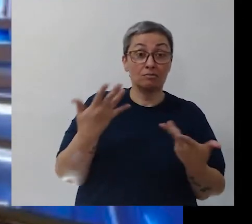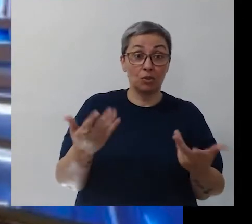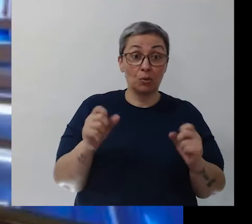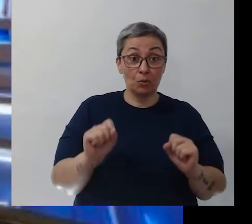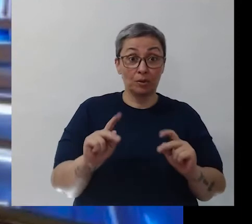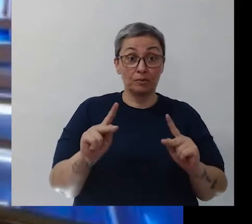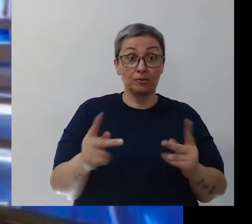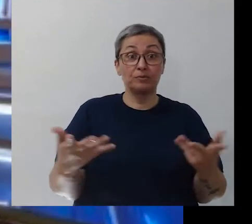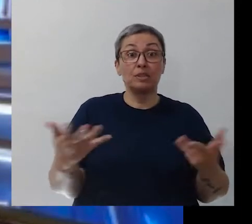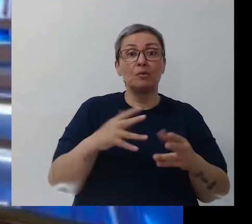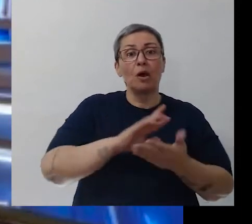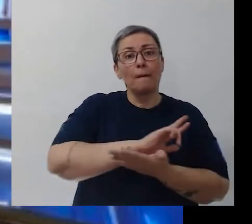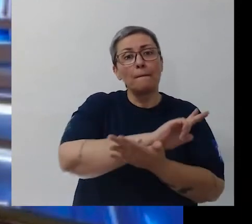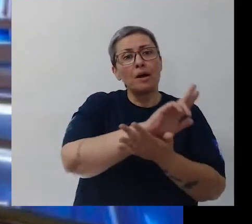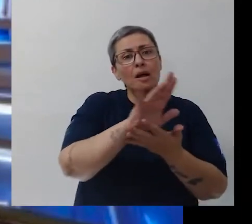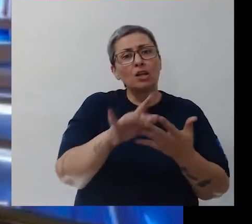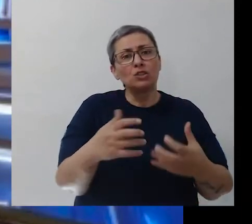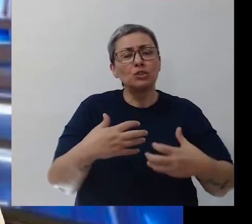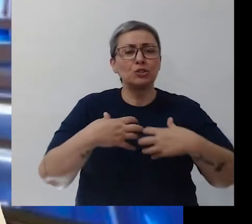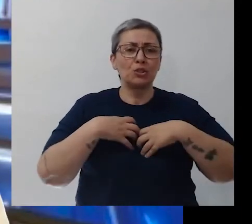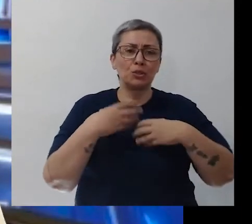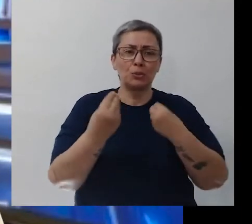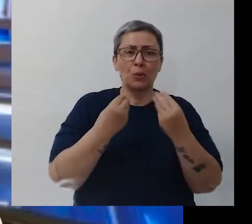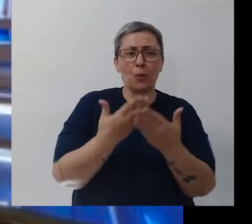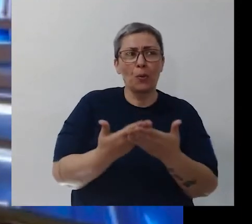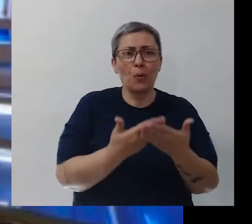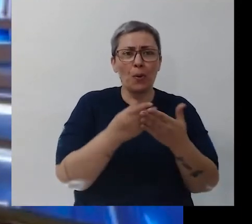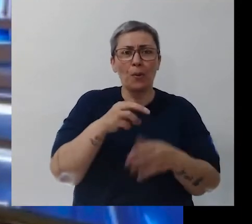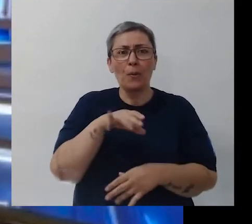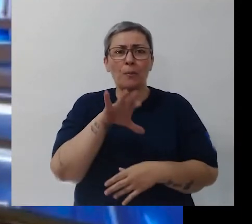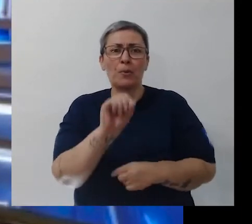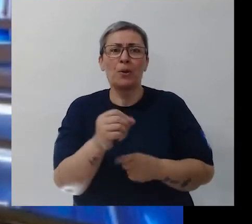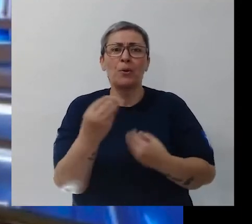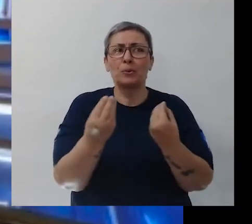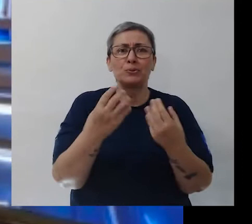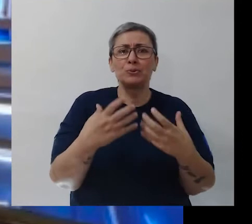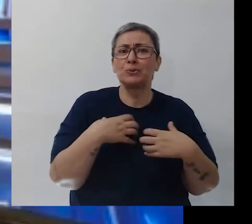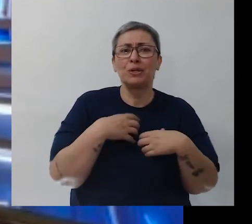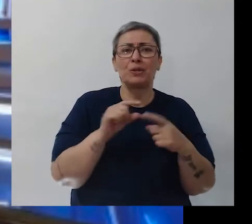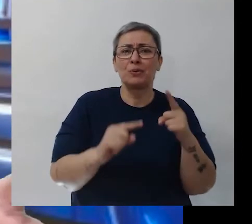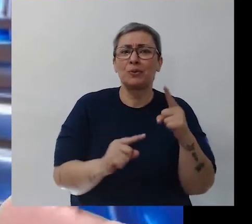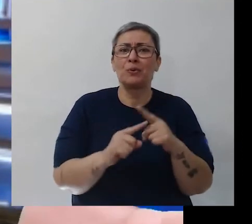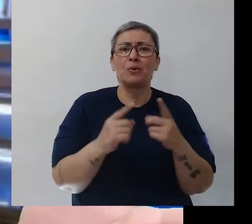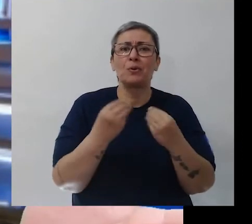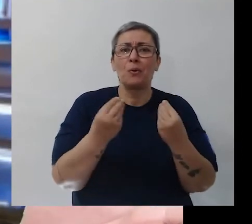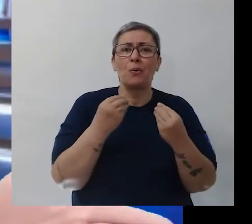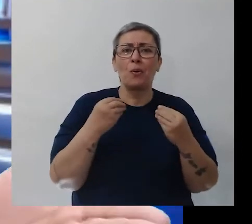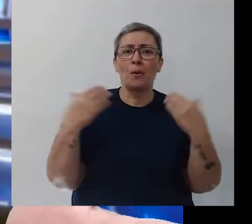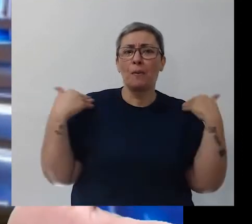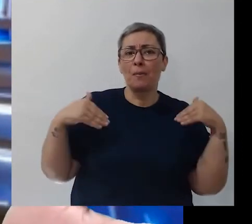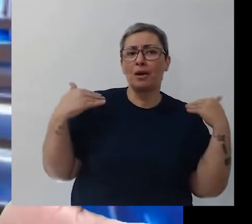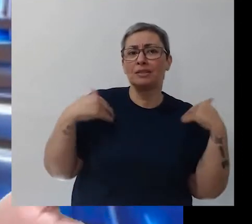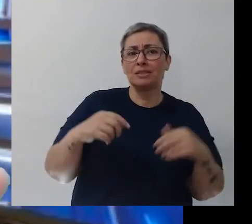ok? Há várias maneiras de fazer um estudo do meio, e uma destas formas é por meio de um passeio cultural,